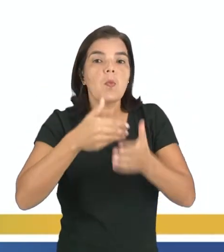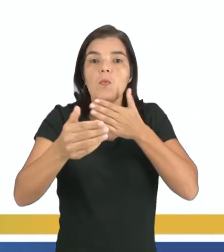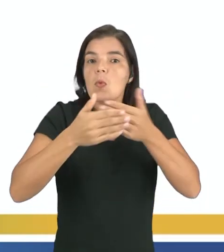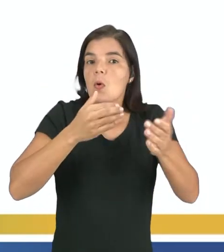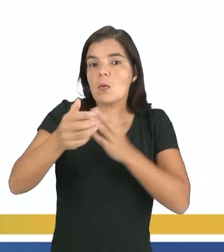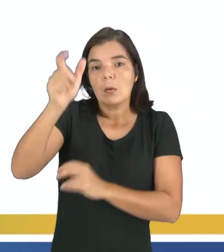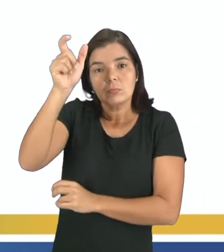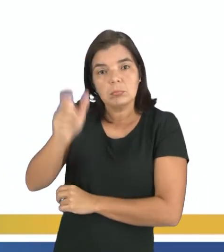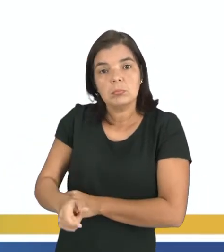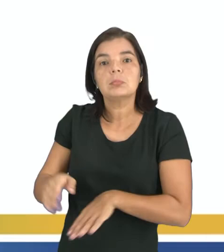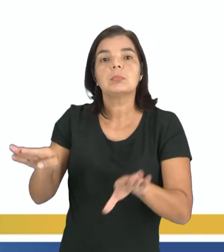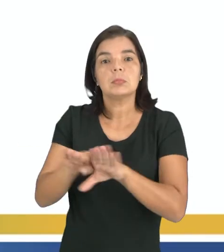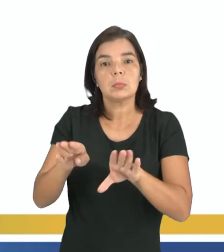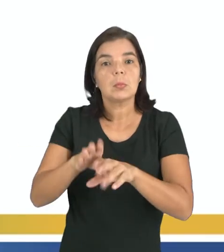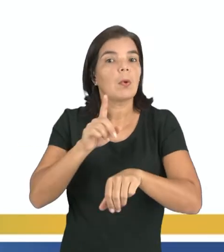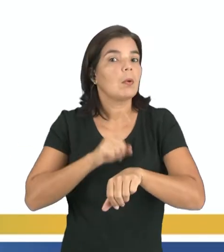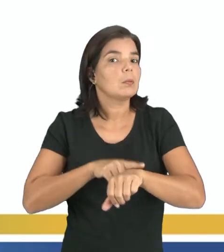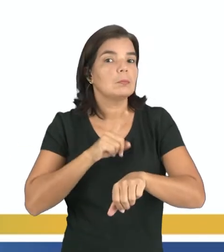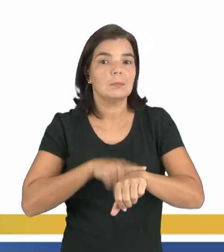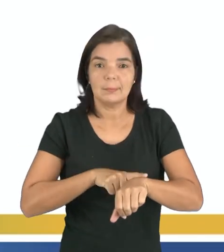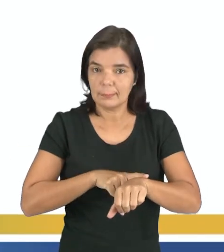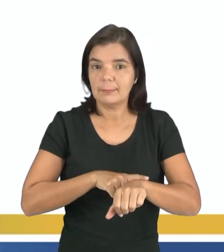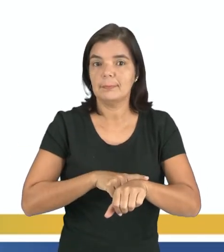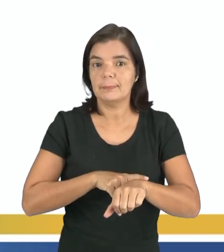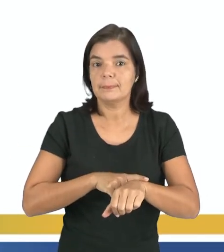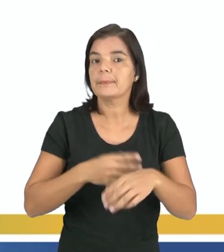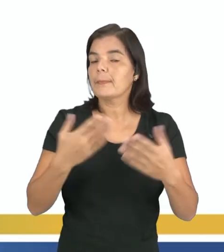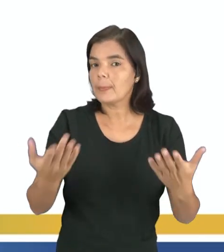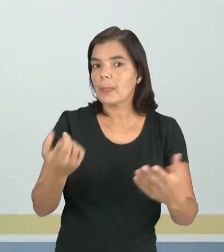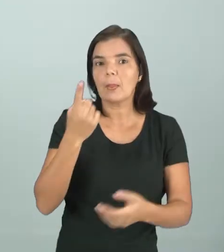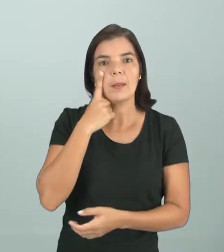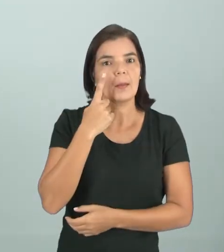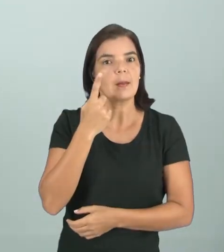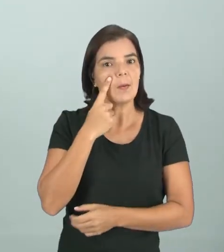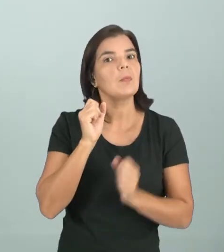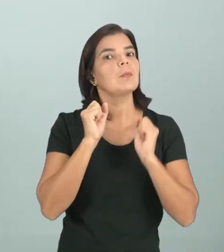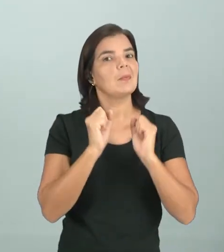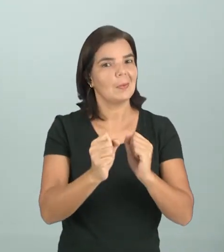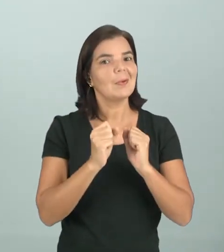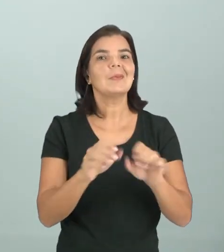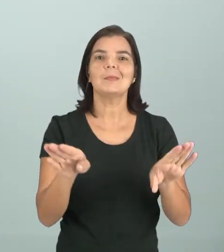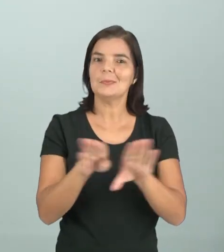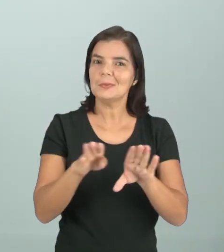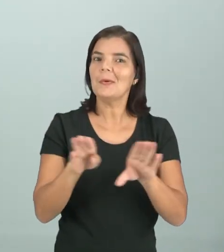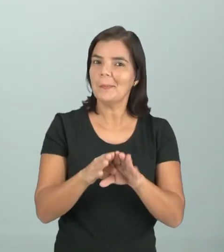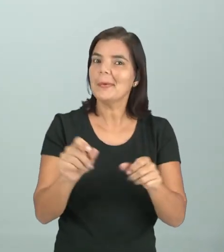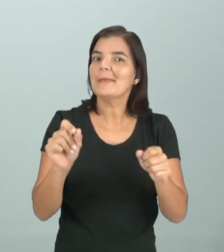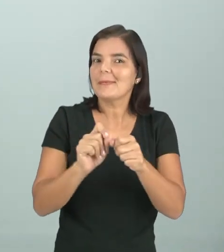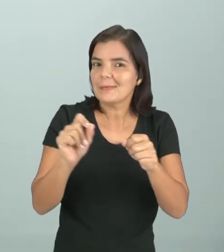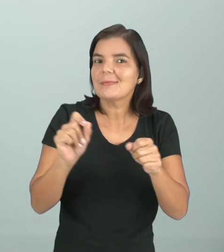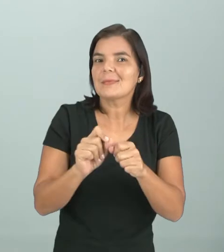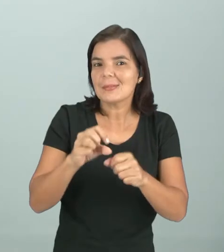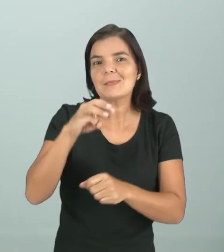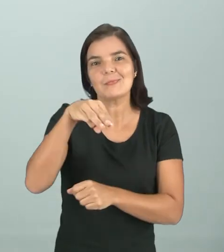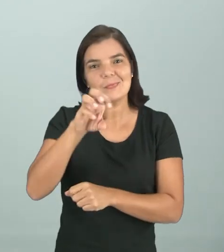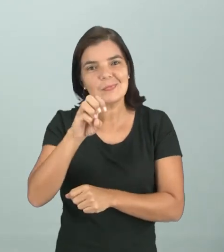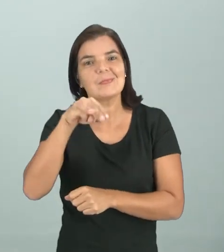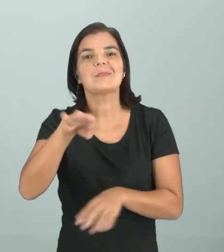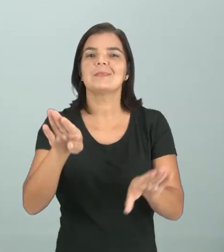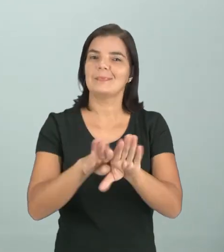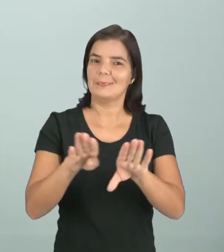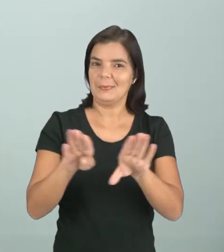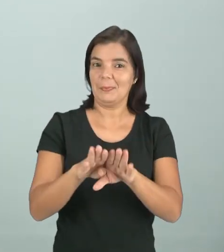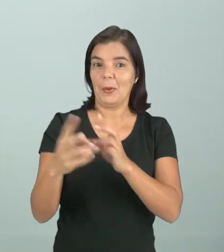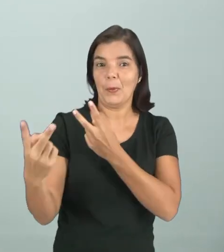um e a qualquer momento. Então, olha só, podemos ser esses produtores de memes também,